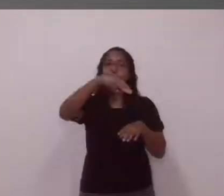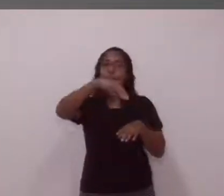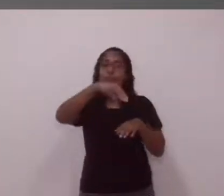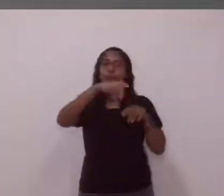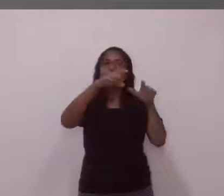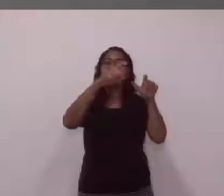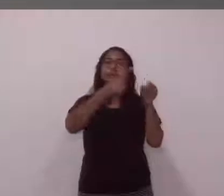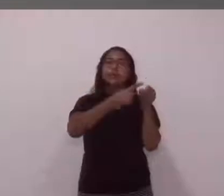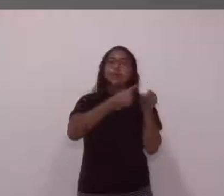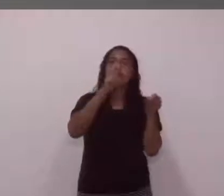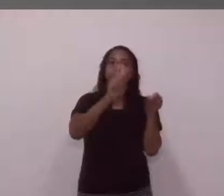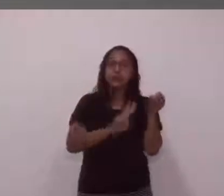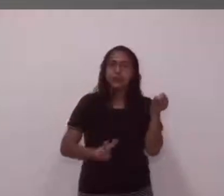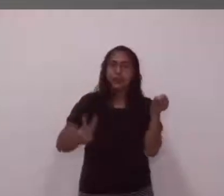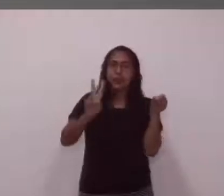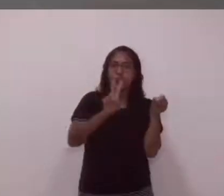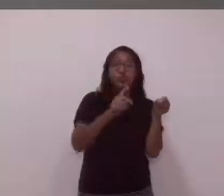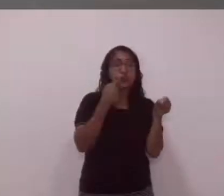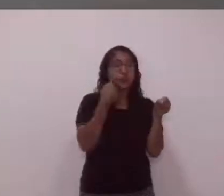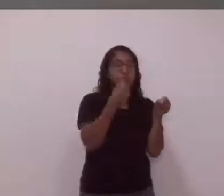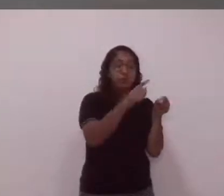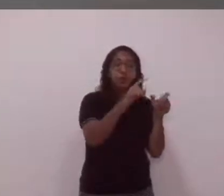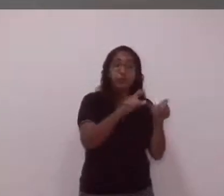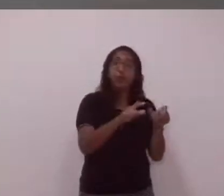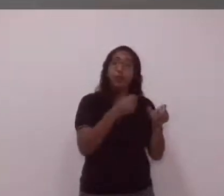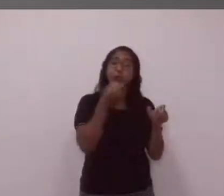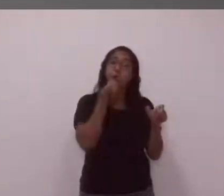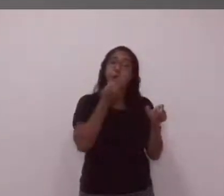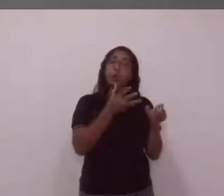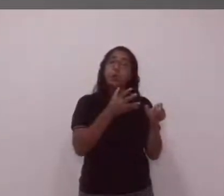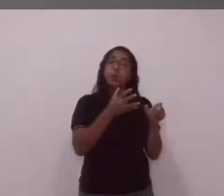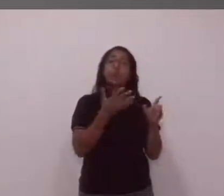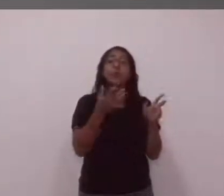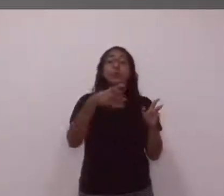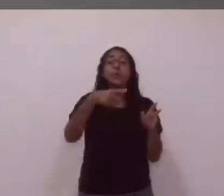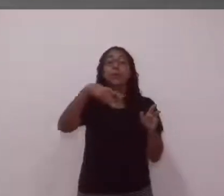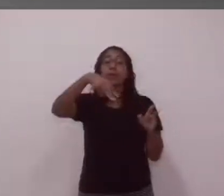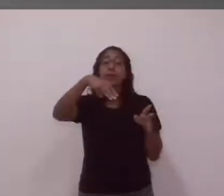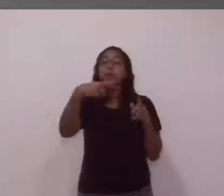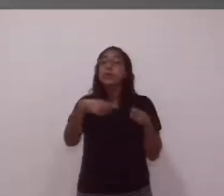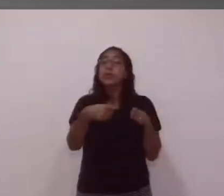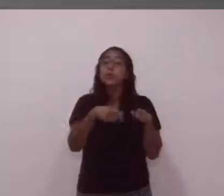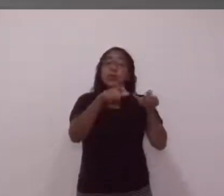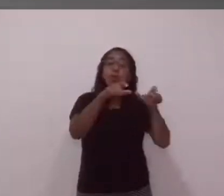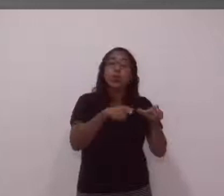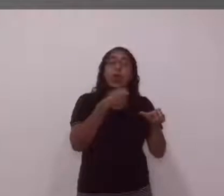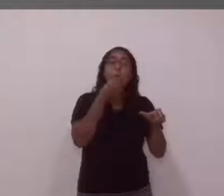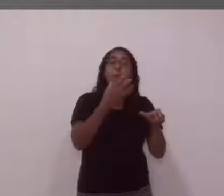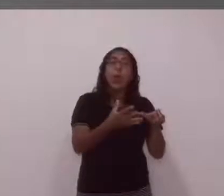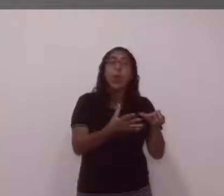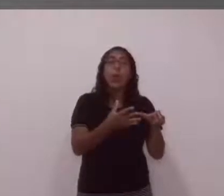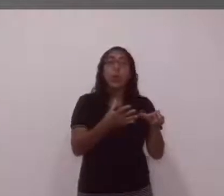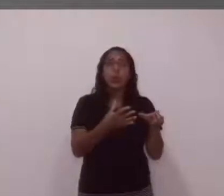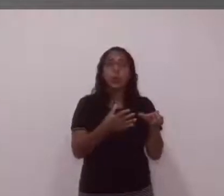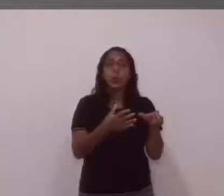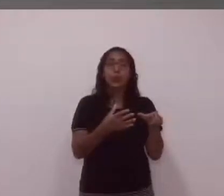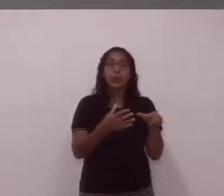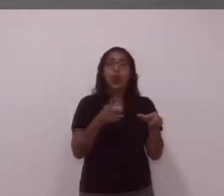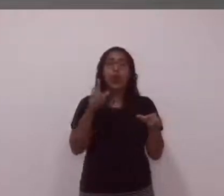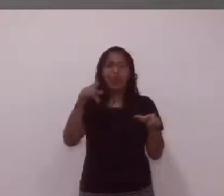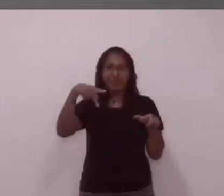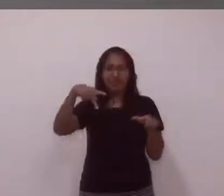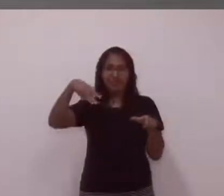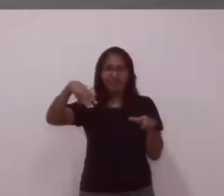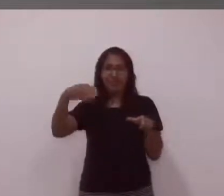velho um lugar confortável e assim a polícia militar precisa de um lugar confortável em Vinhedo a gente está maliante o nosso querido quando vamos lá